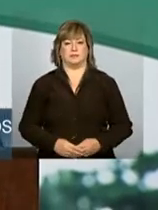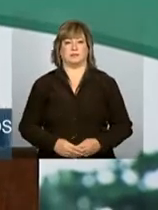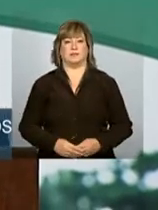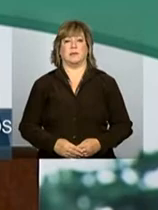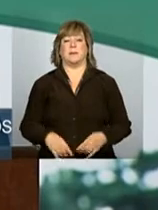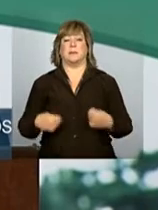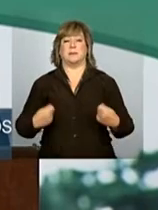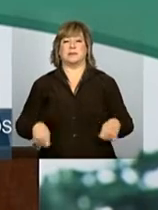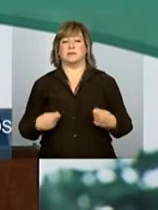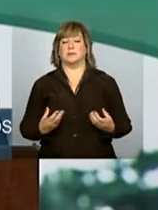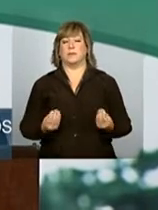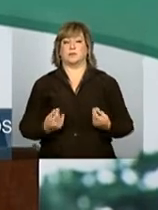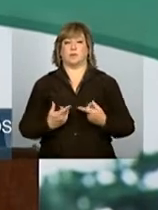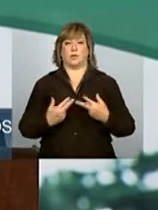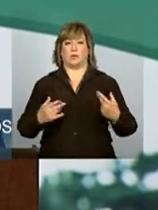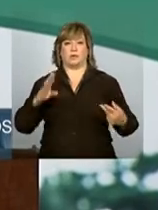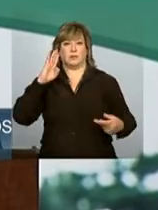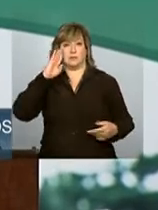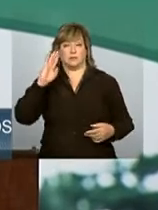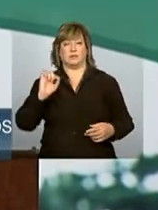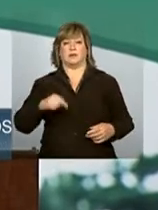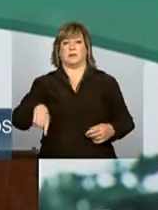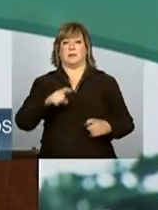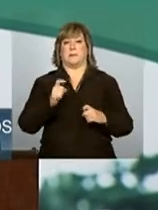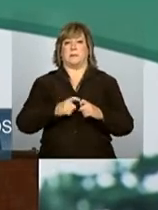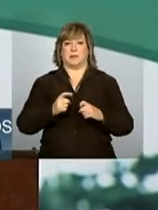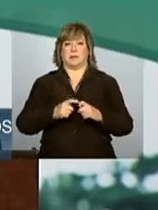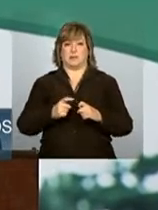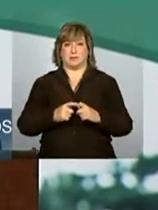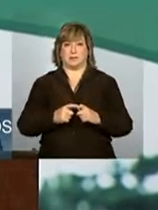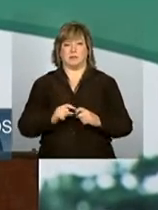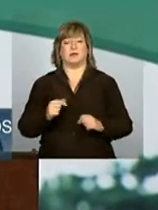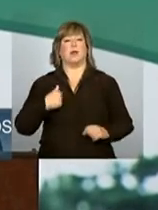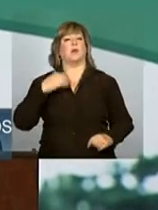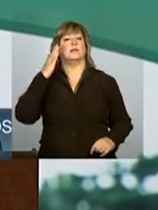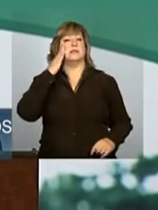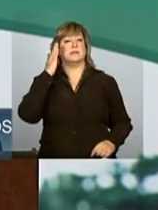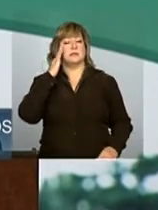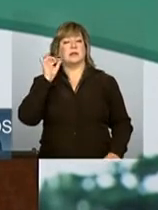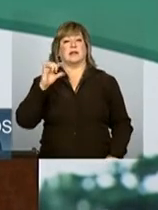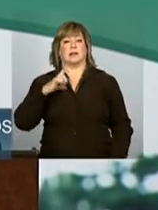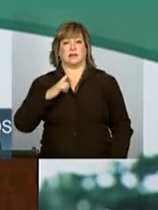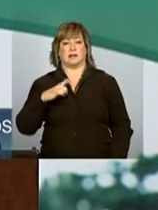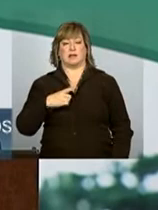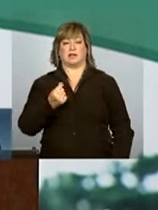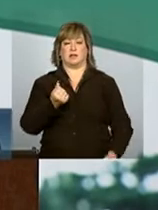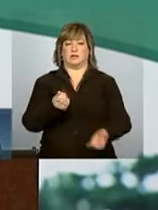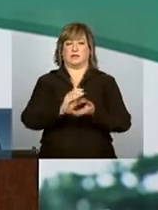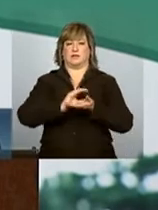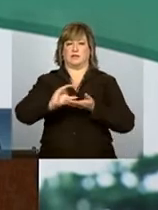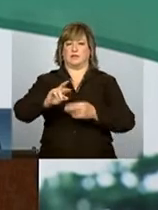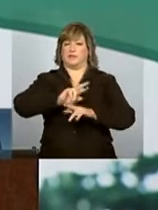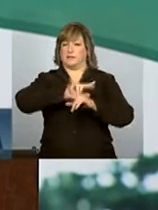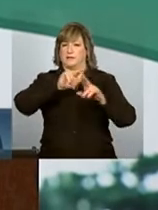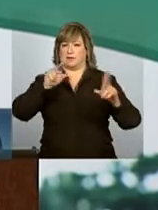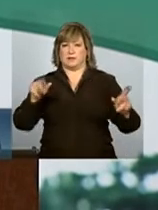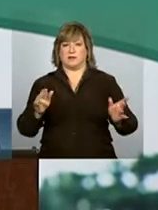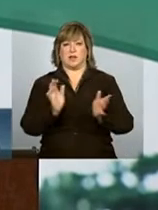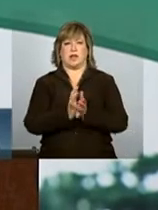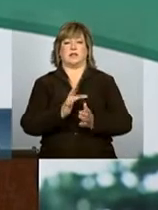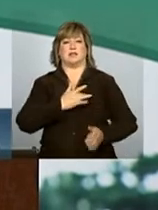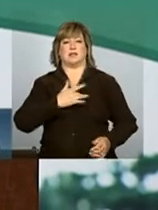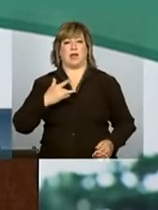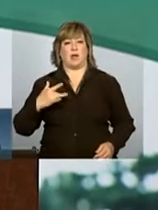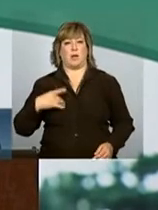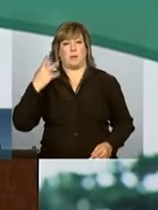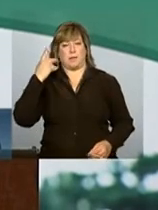Carente de muitas coisas, inclusive de médicos. Sei que ainda há investimentos inúmeros na área da saúde para